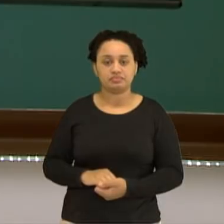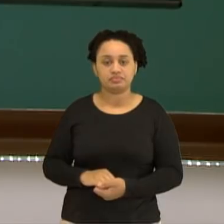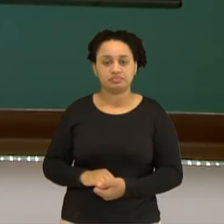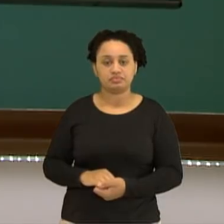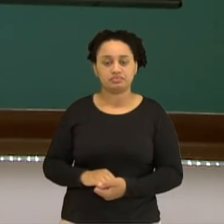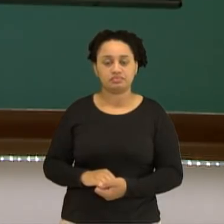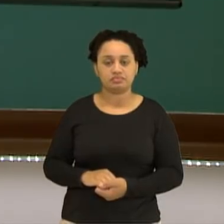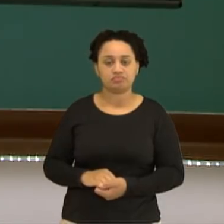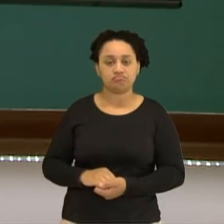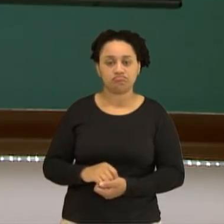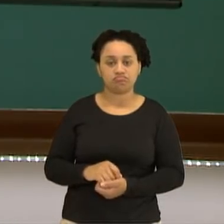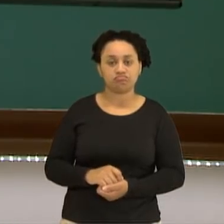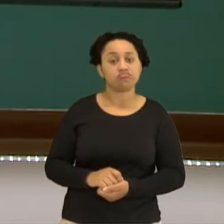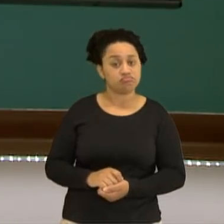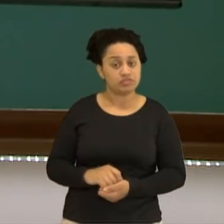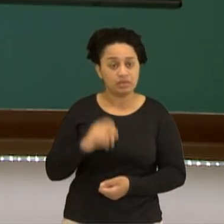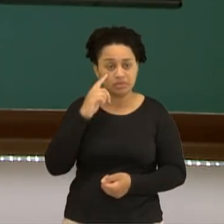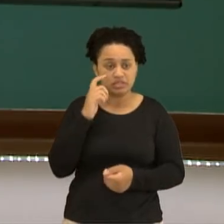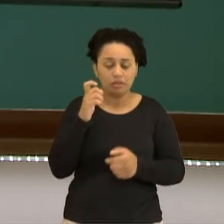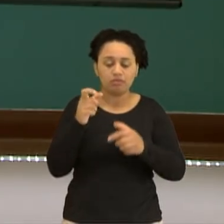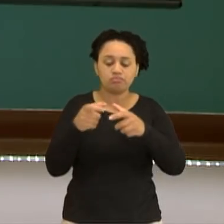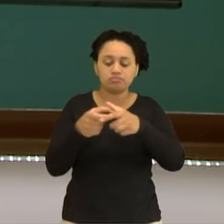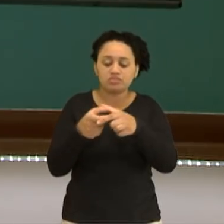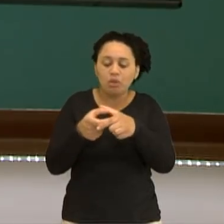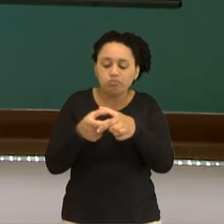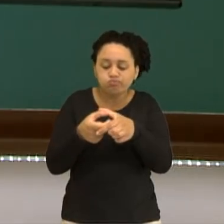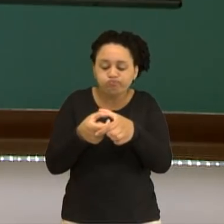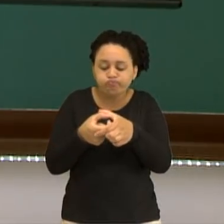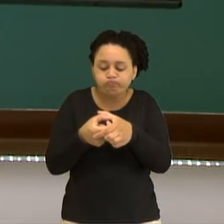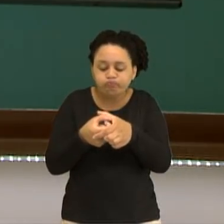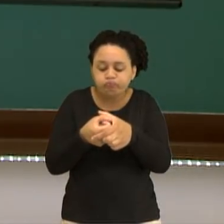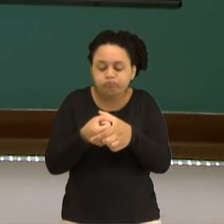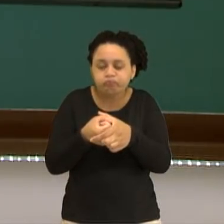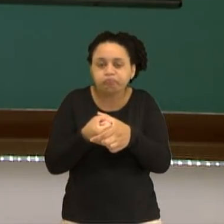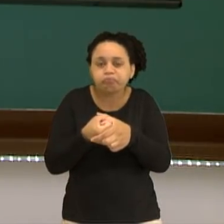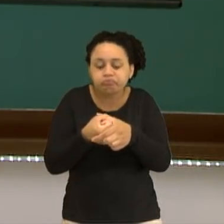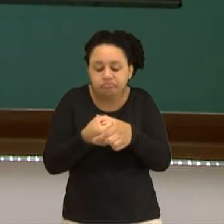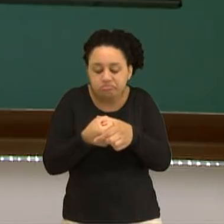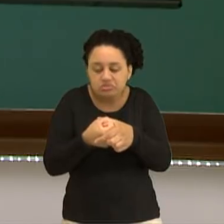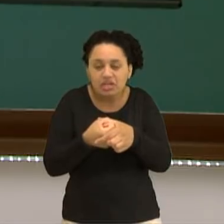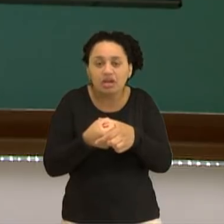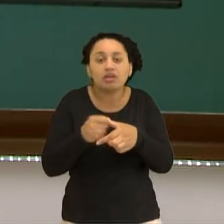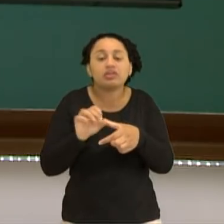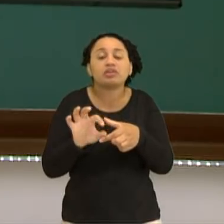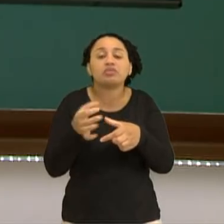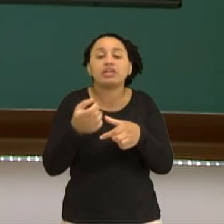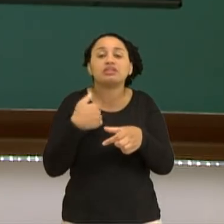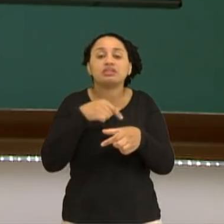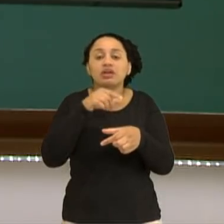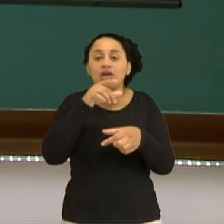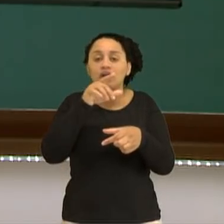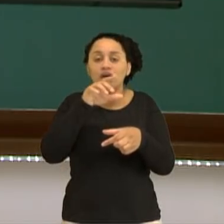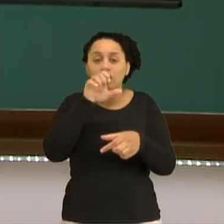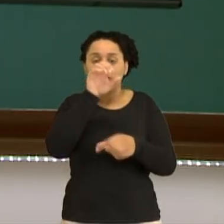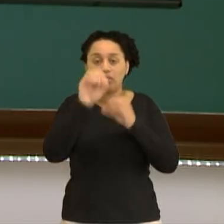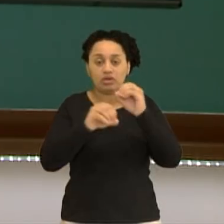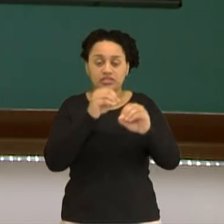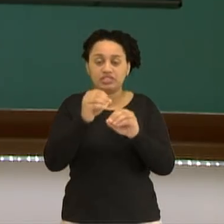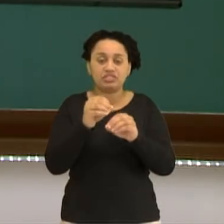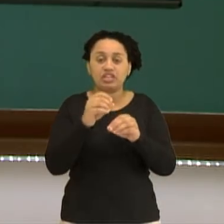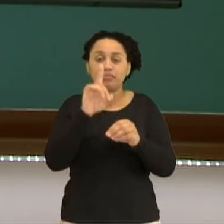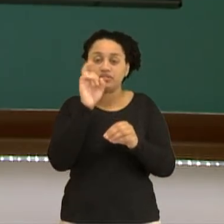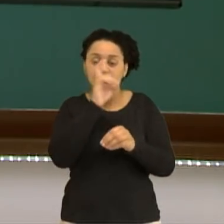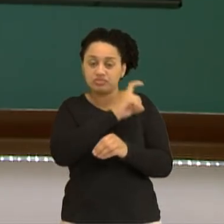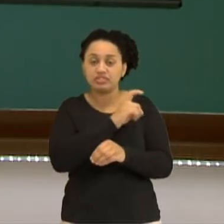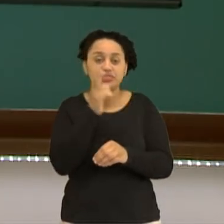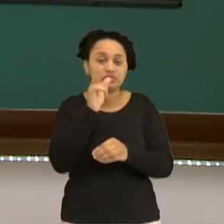tomado por agentes. E quando isso acontece, há uma dificuldade na passagem do oxigênio até os